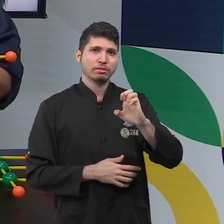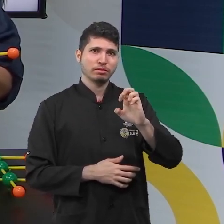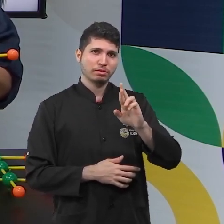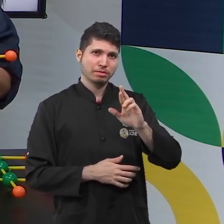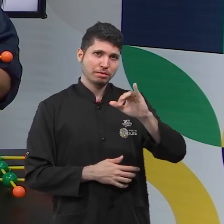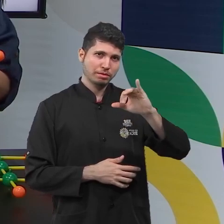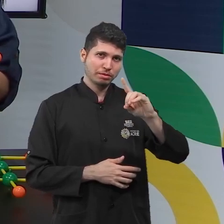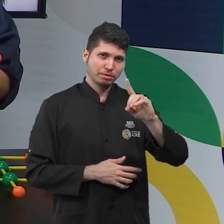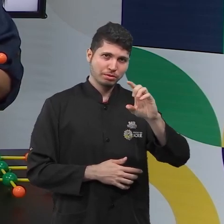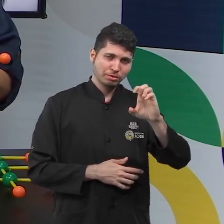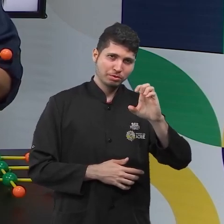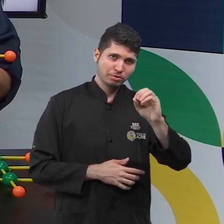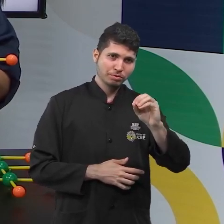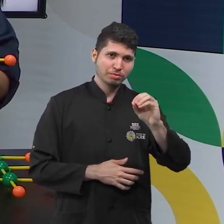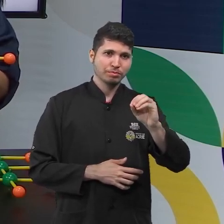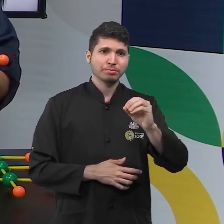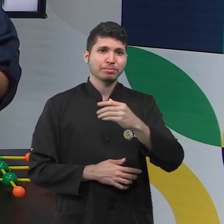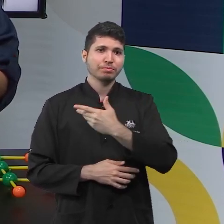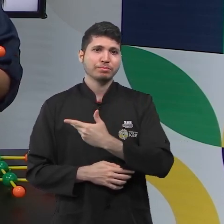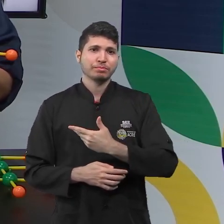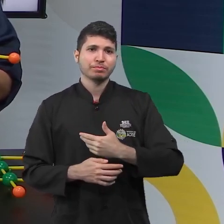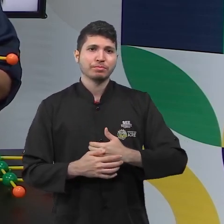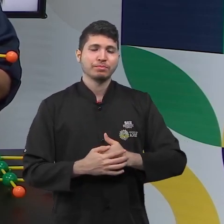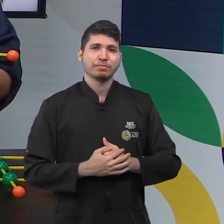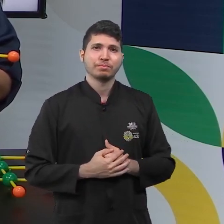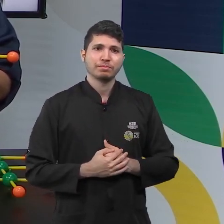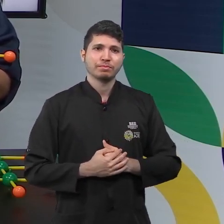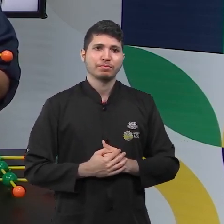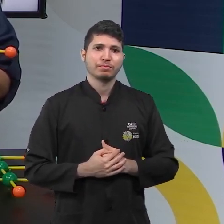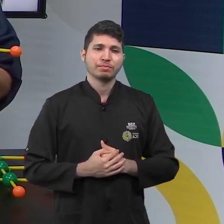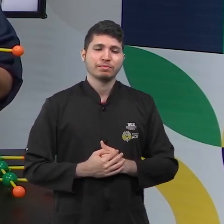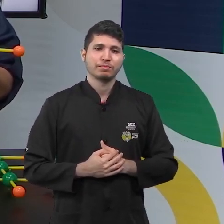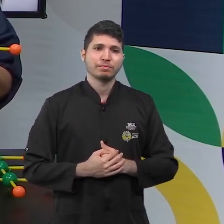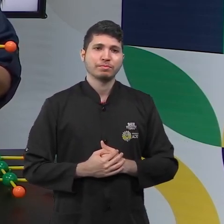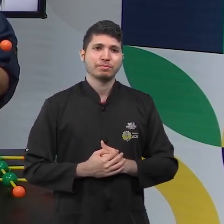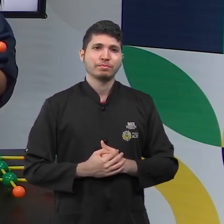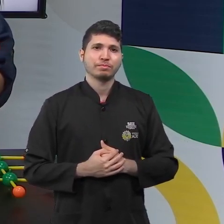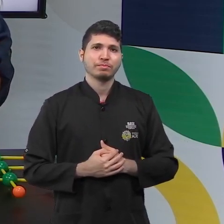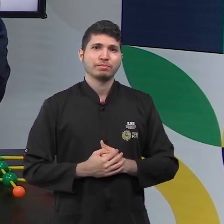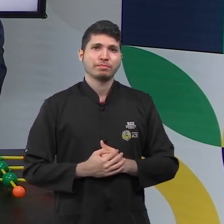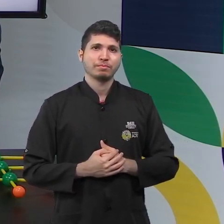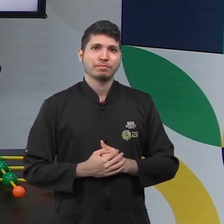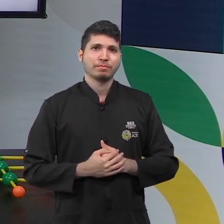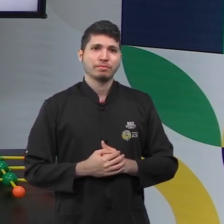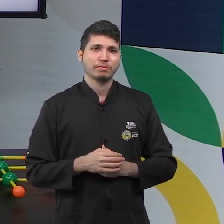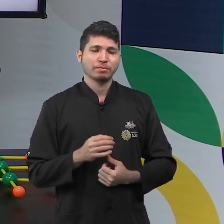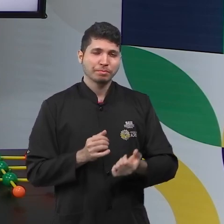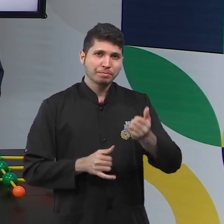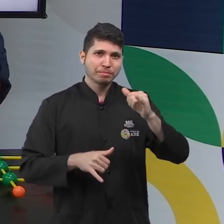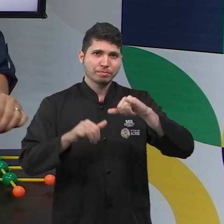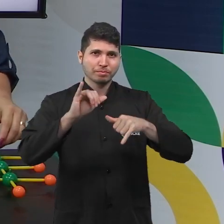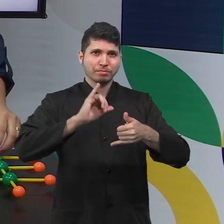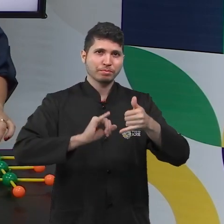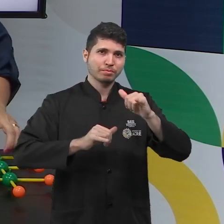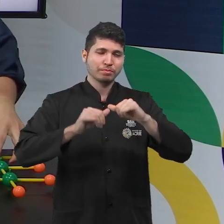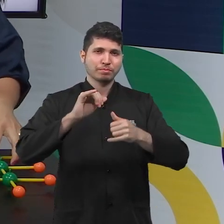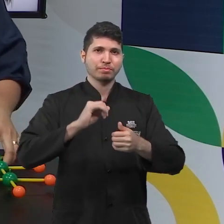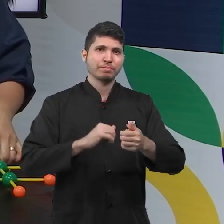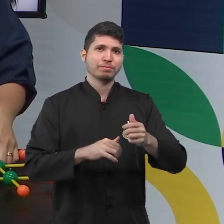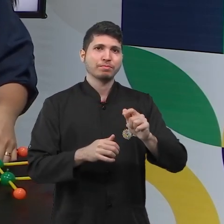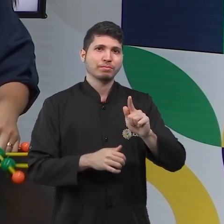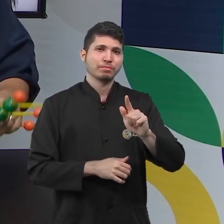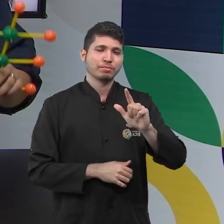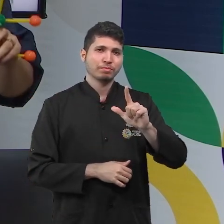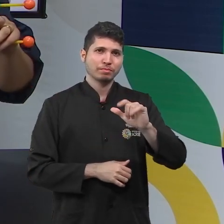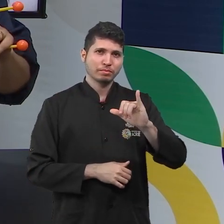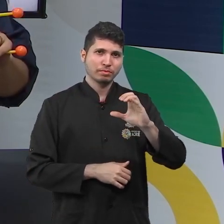bolinha cinza. E para que ocorra essa reação, né, o nosso glicerol, ele vai